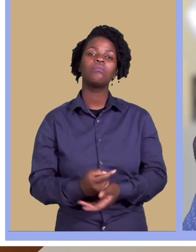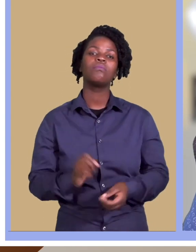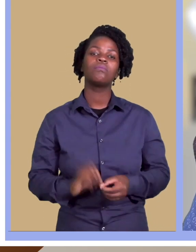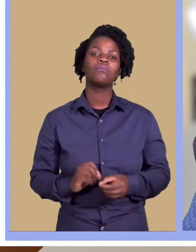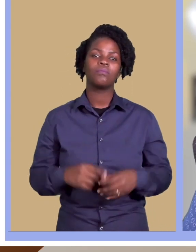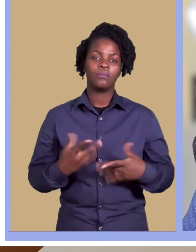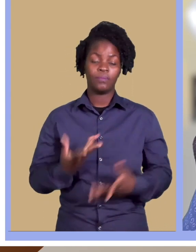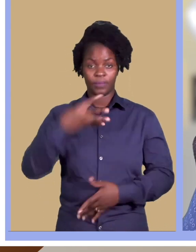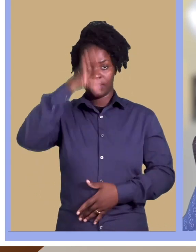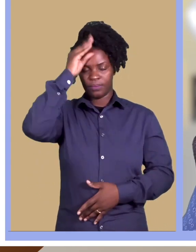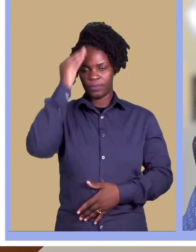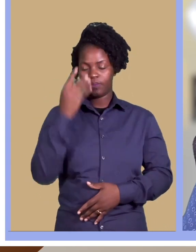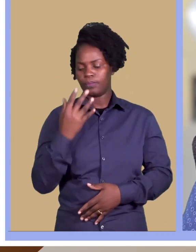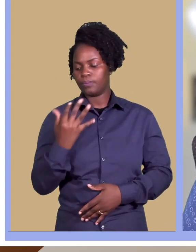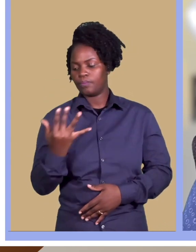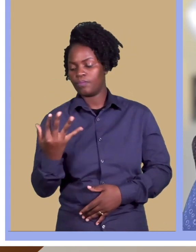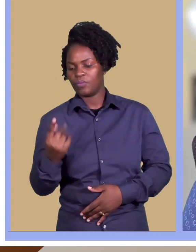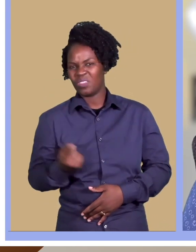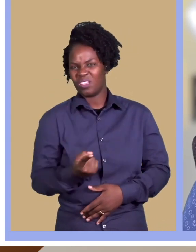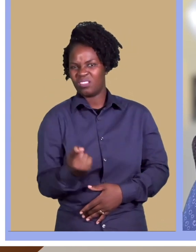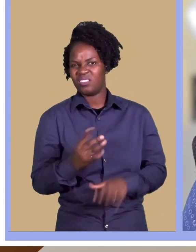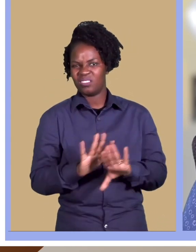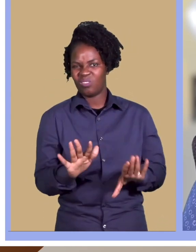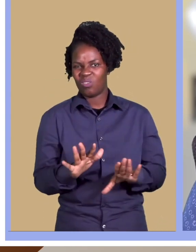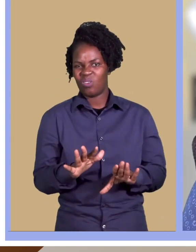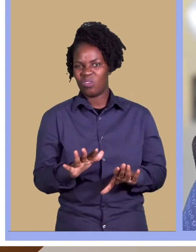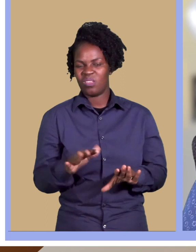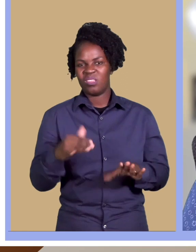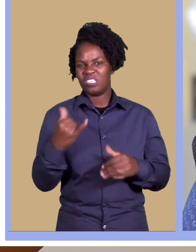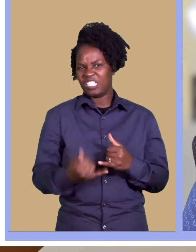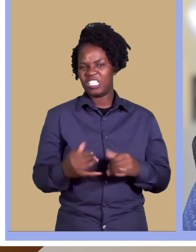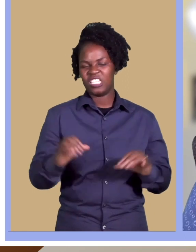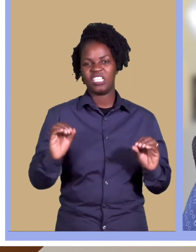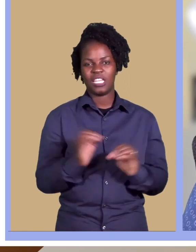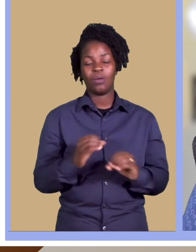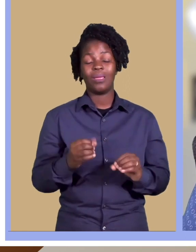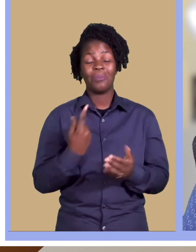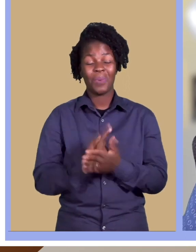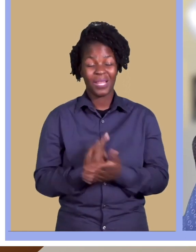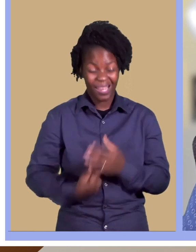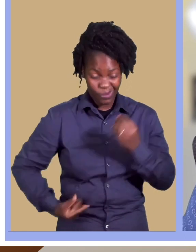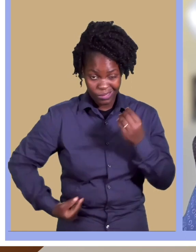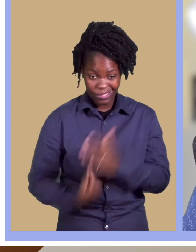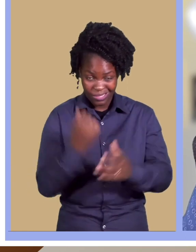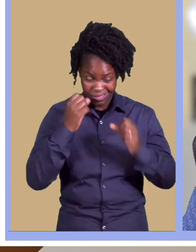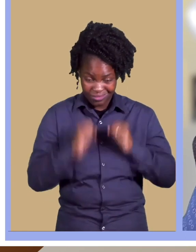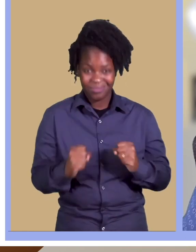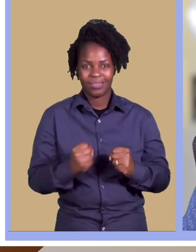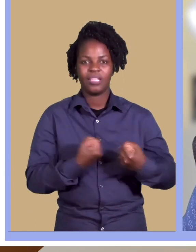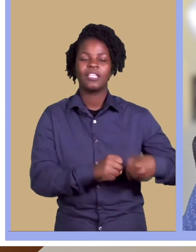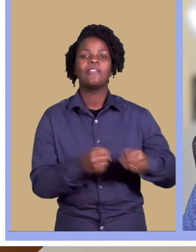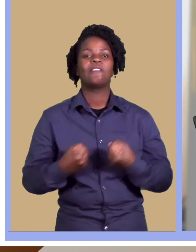si não bastam, tem que haver também a praticidade daquilo que nós queremos para que haja uma mudança, para que haja